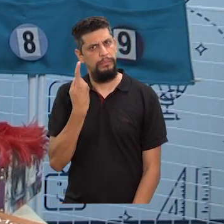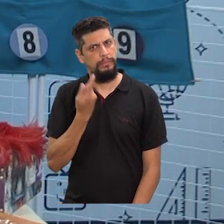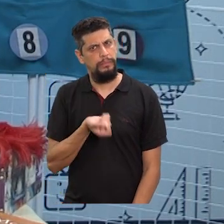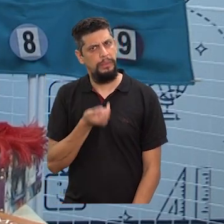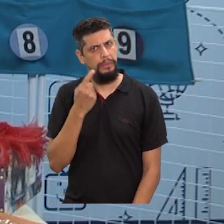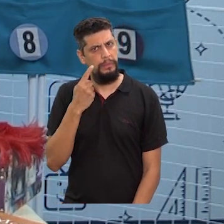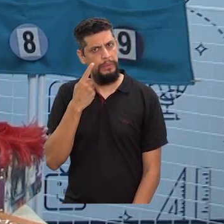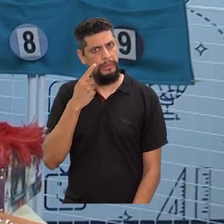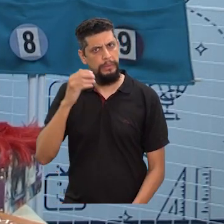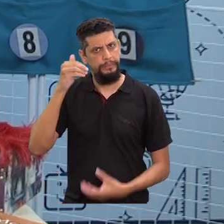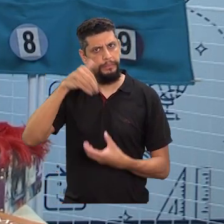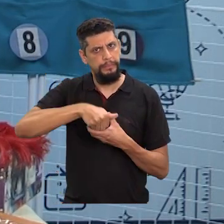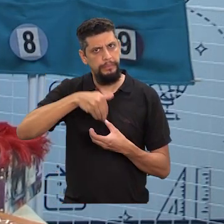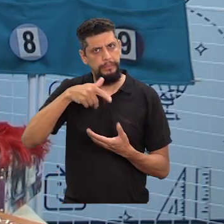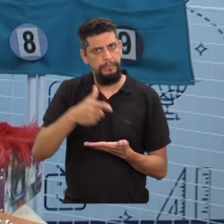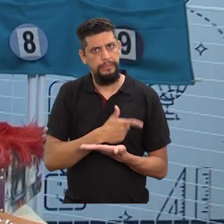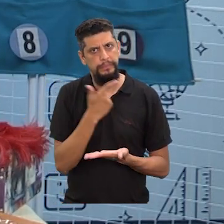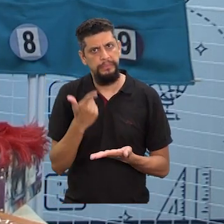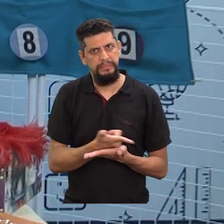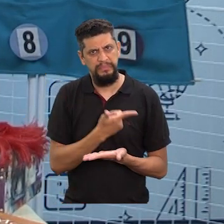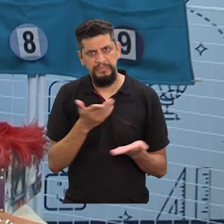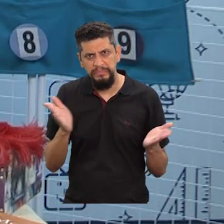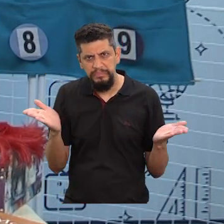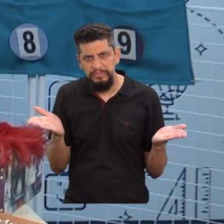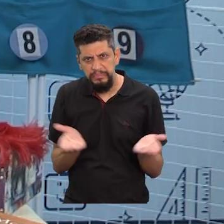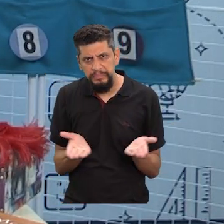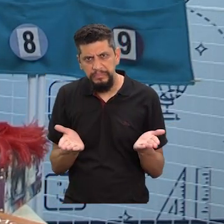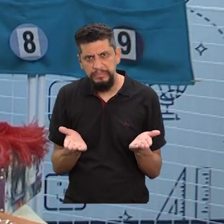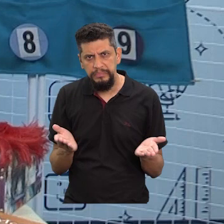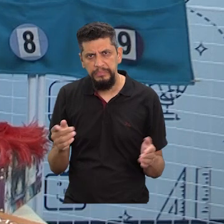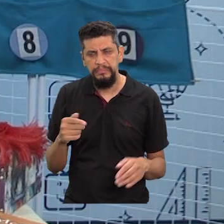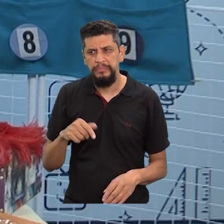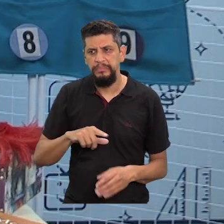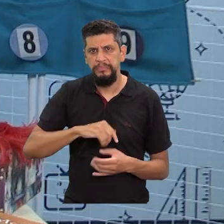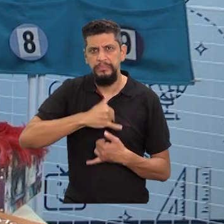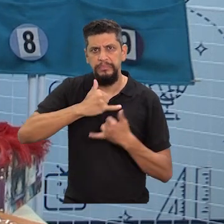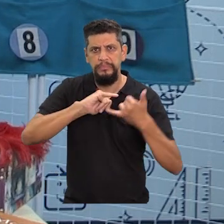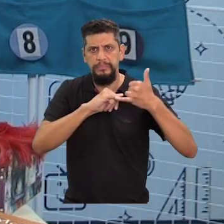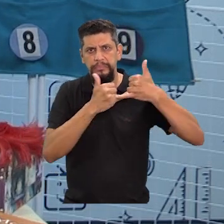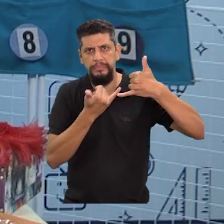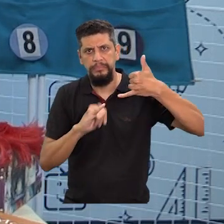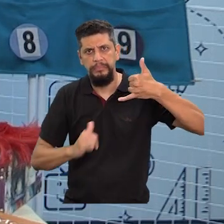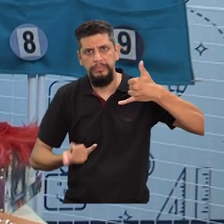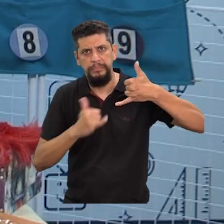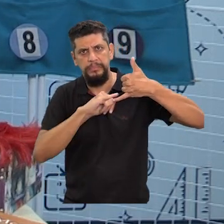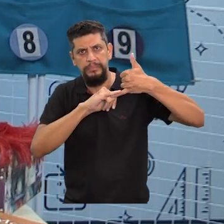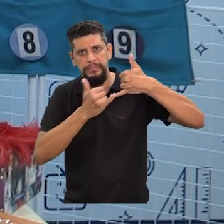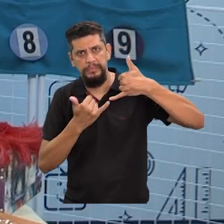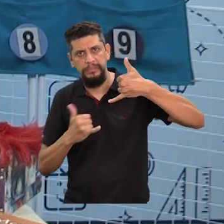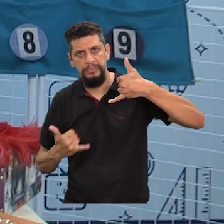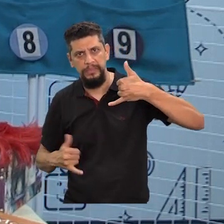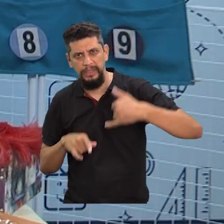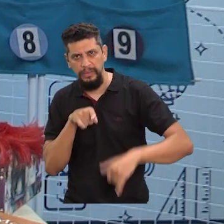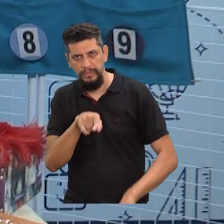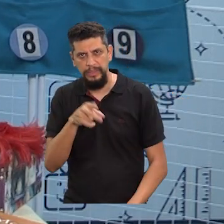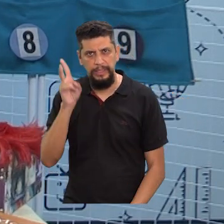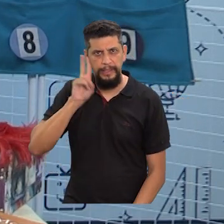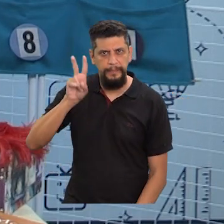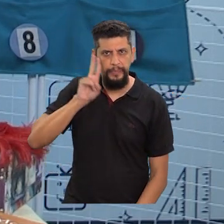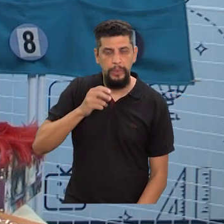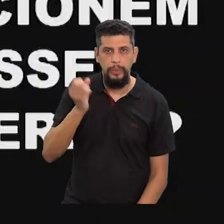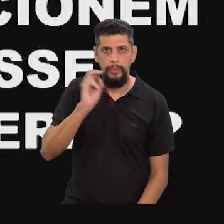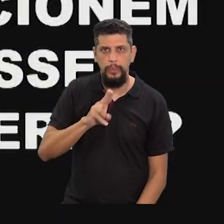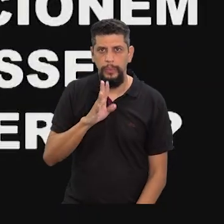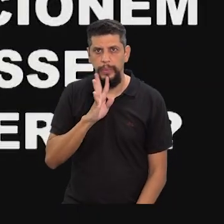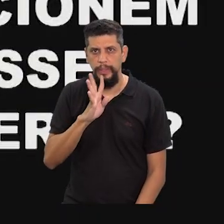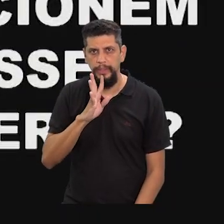Ué, gente, olha o que saiu de dentro do nosso livro hoje. Saíram fios. Fios? Vocês